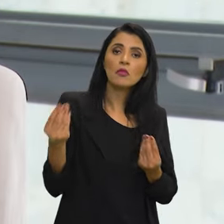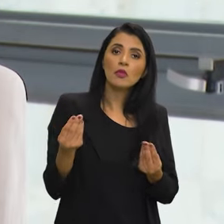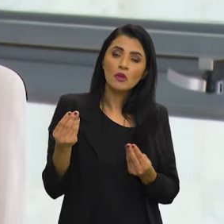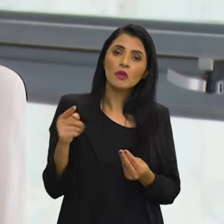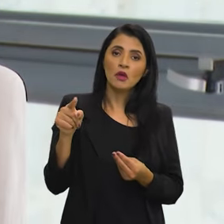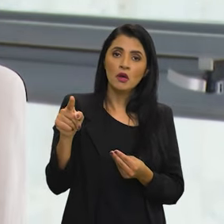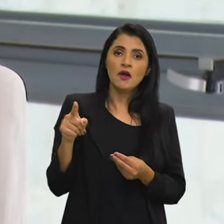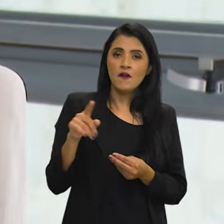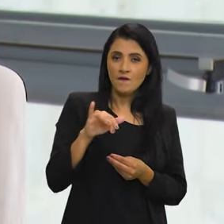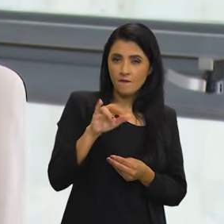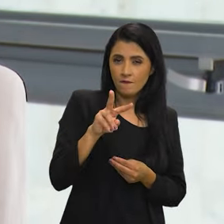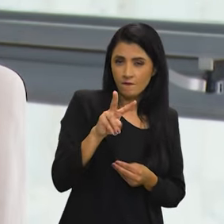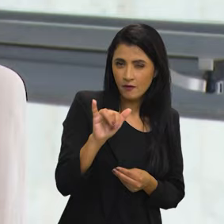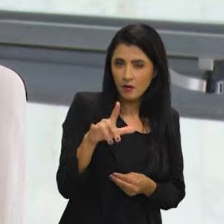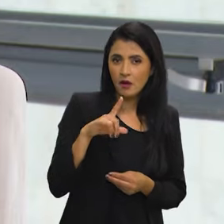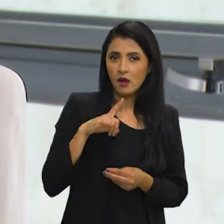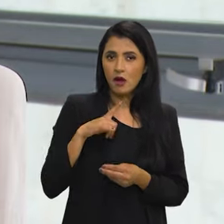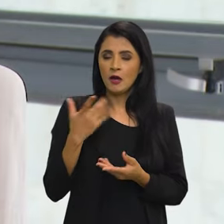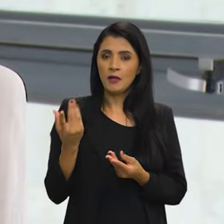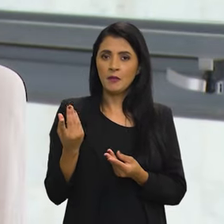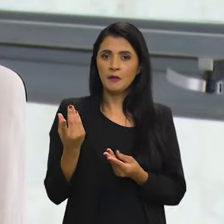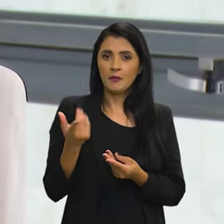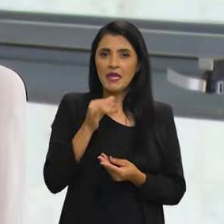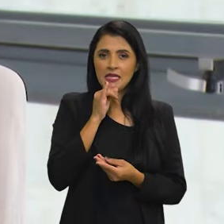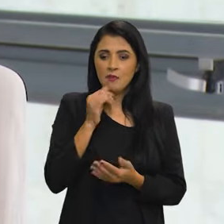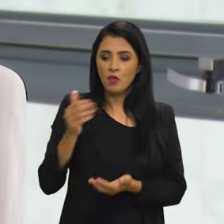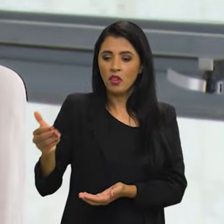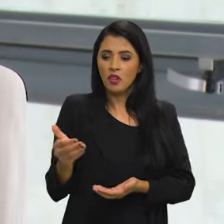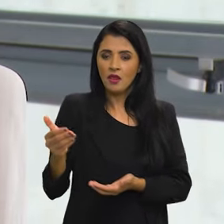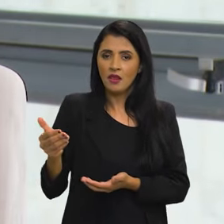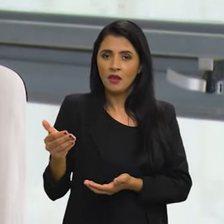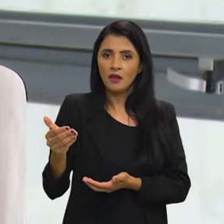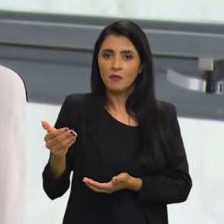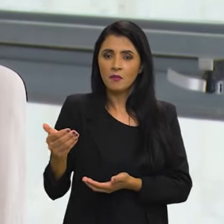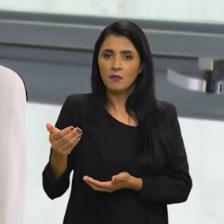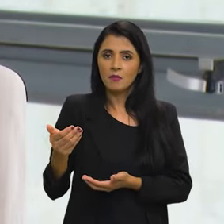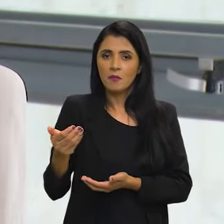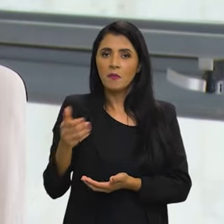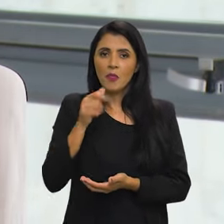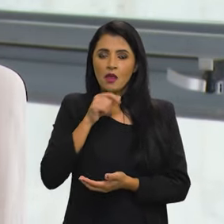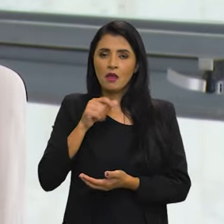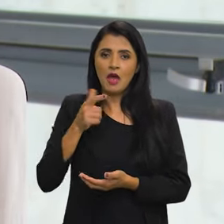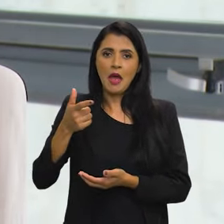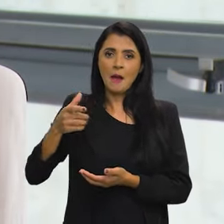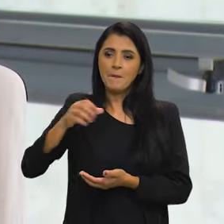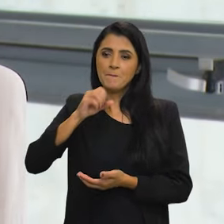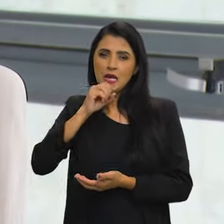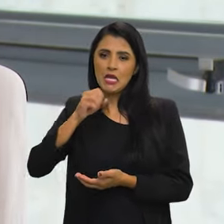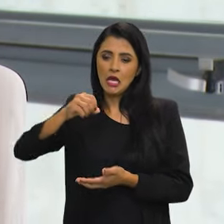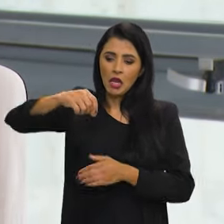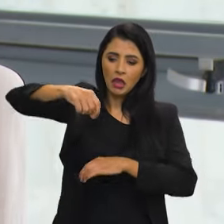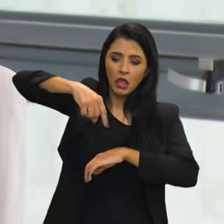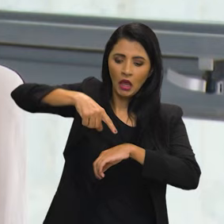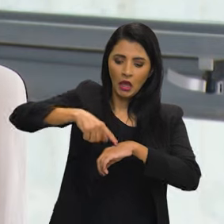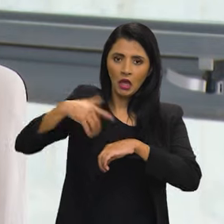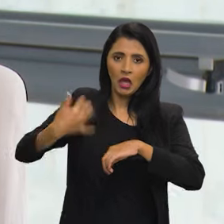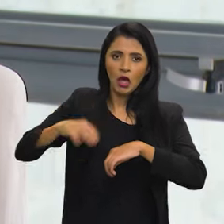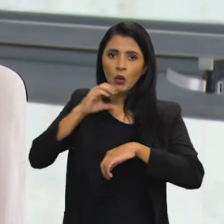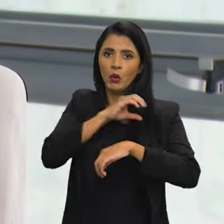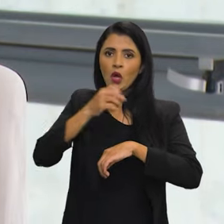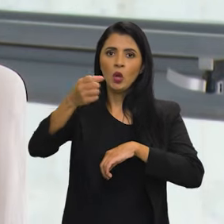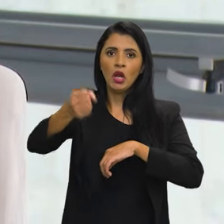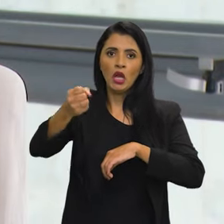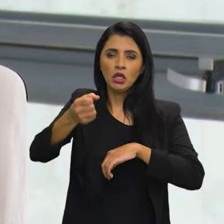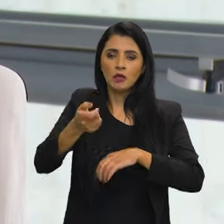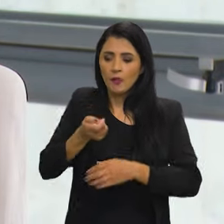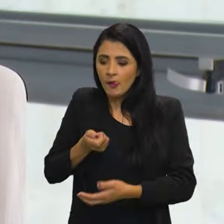como elas quando vão dar um mamá para um nenê ela bota um pinguinho na mão para ver se o leite não está muito quente